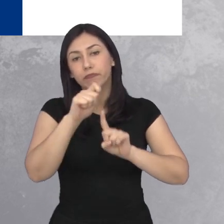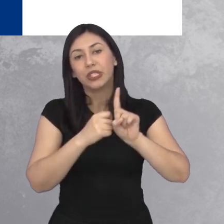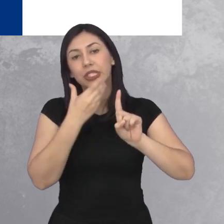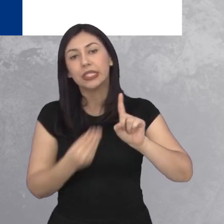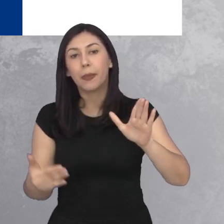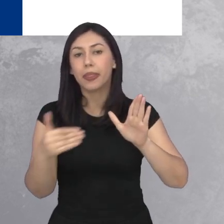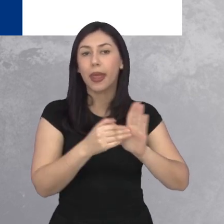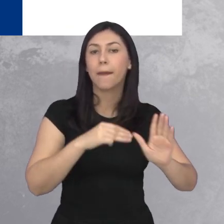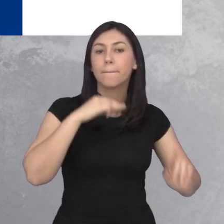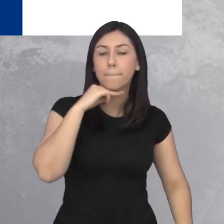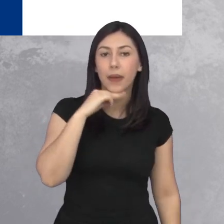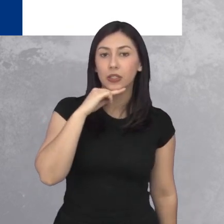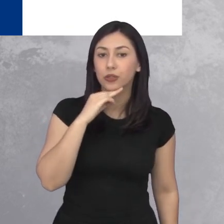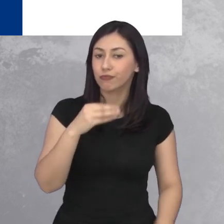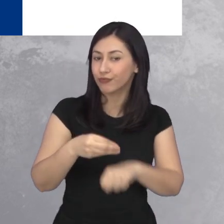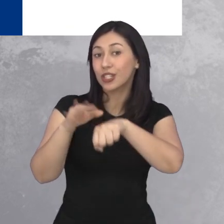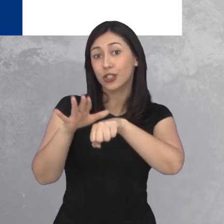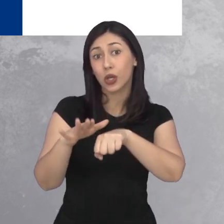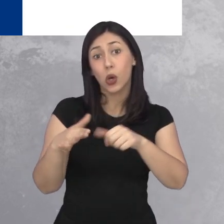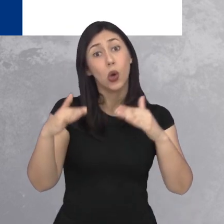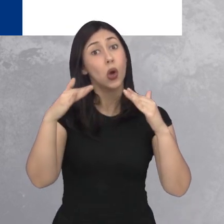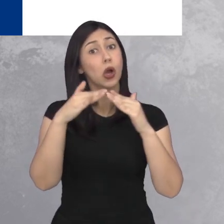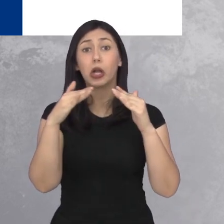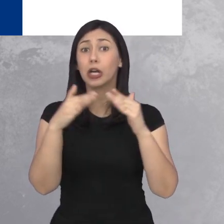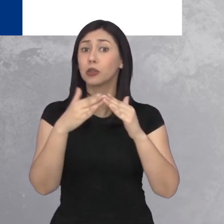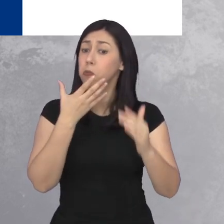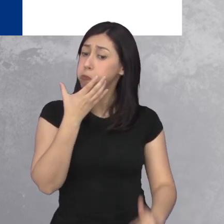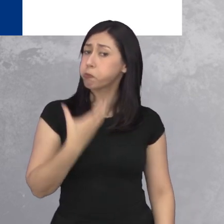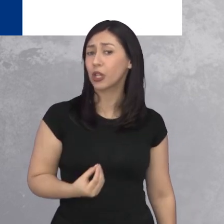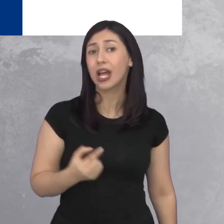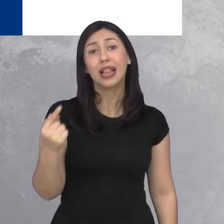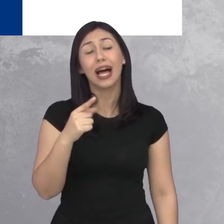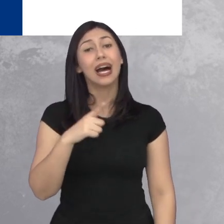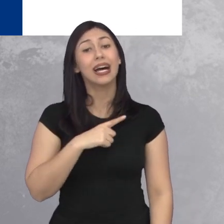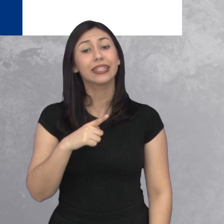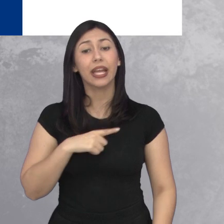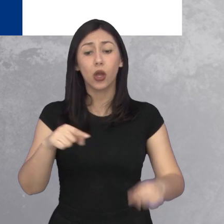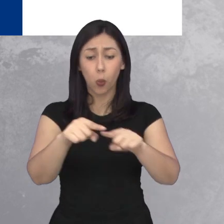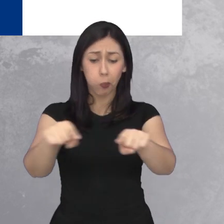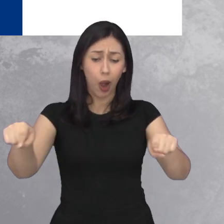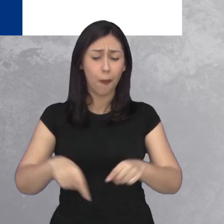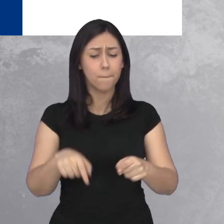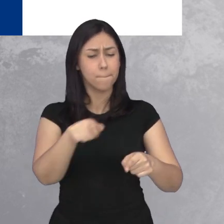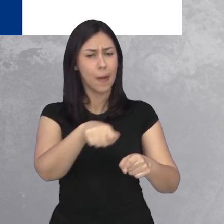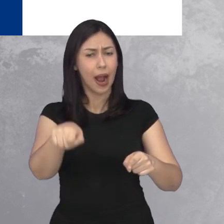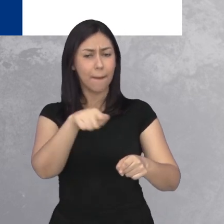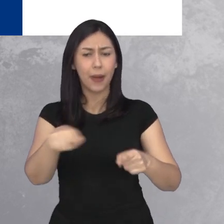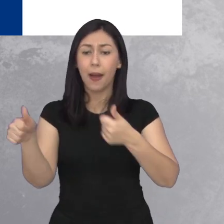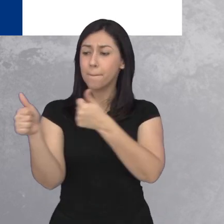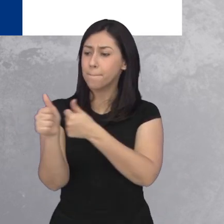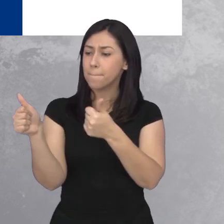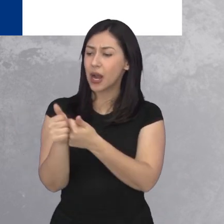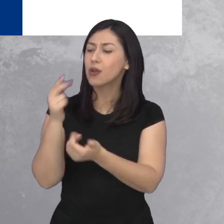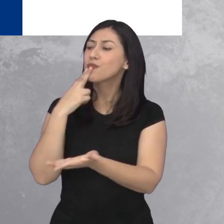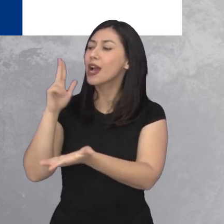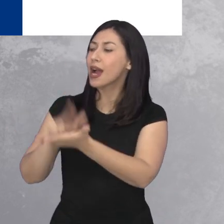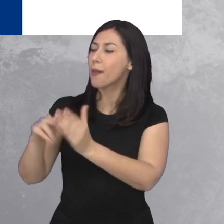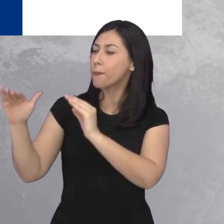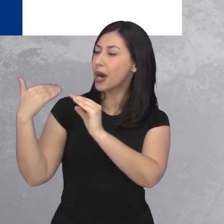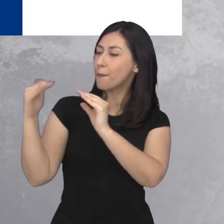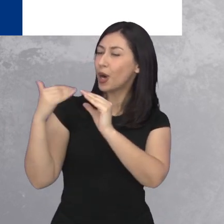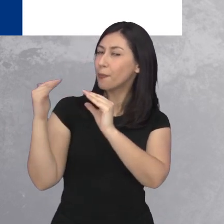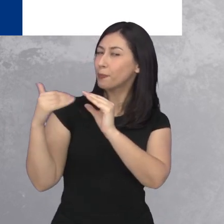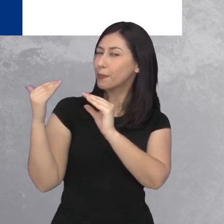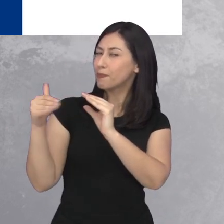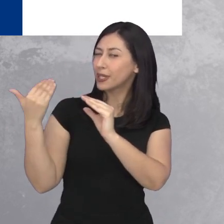e março. Dica 2 é a casa do Papai Noel. Por lá, o bom velhinho tem até um escritório do lado de uma agência e recebe